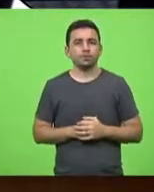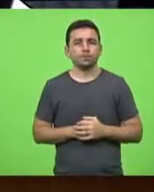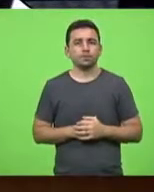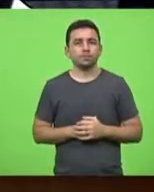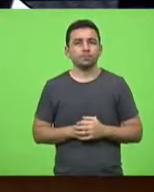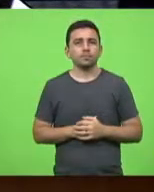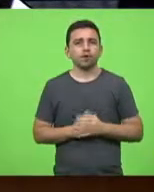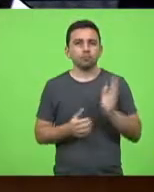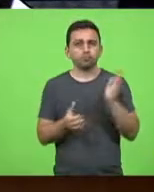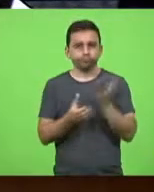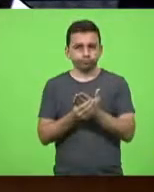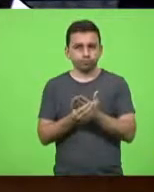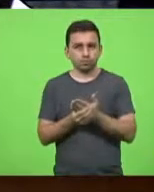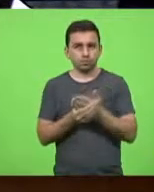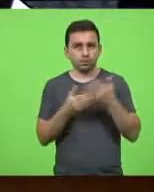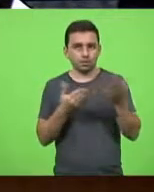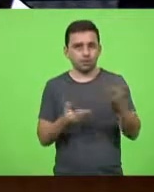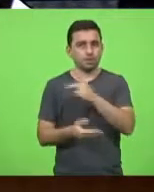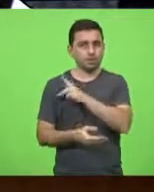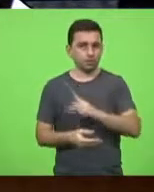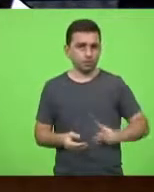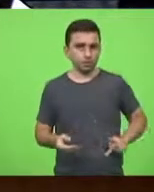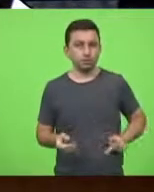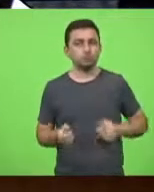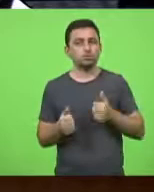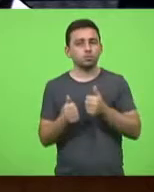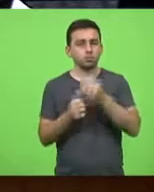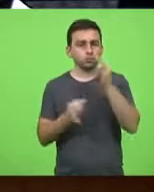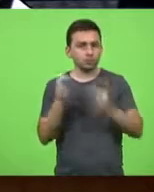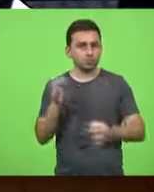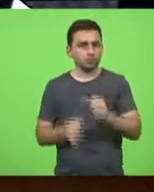um pedido de uma ação judicial ao presidente do Tribunal de Justiça de Santa Catarina,